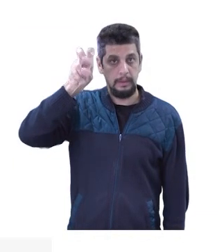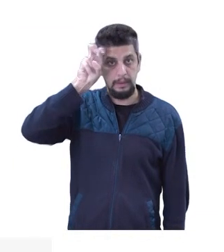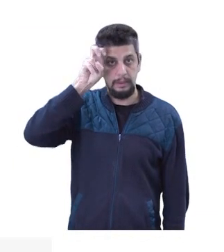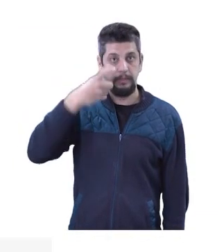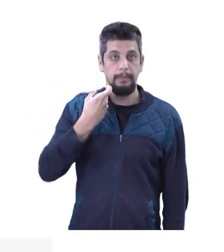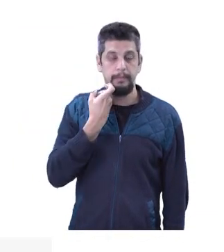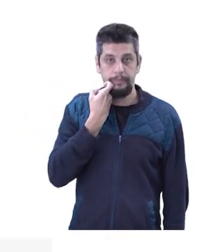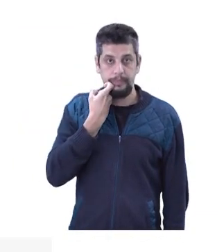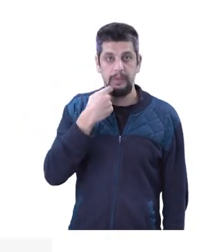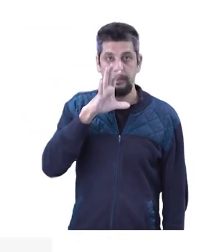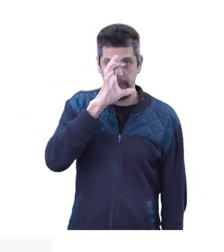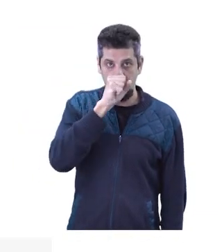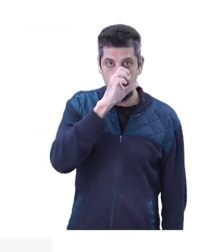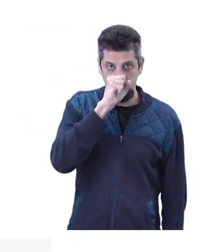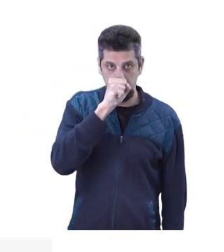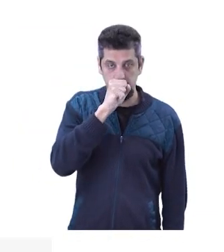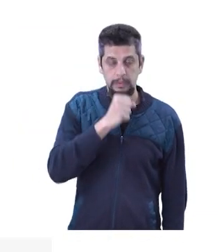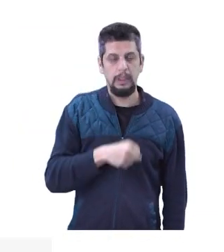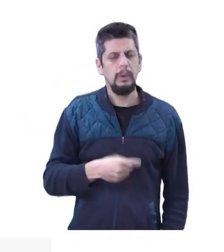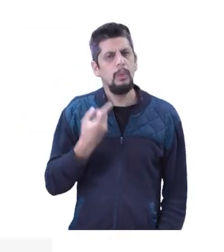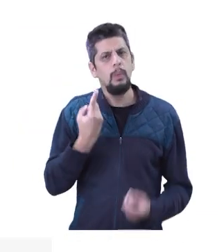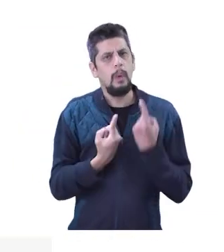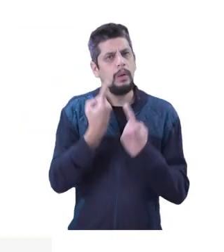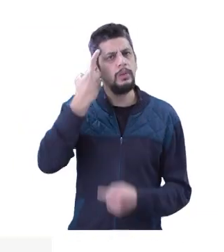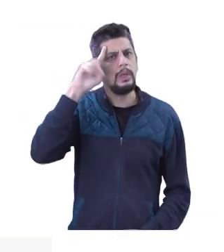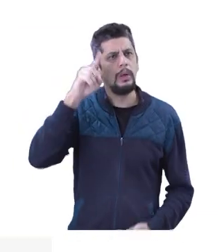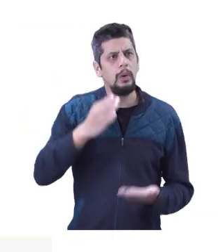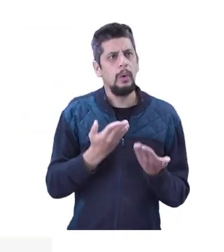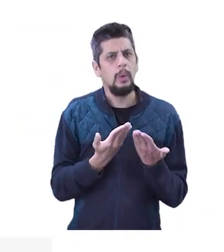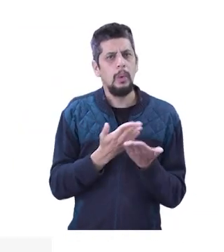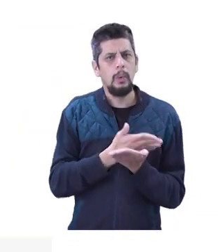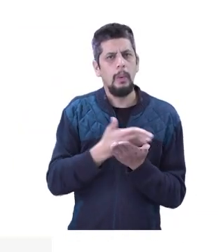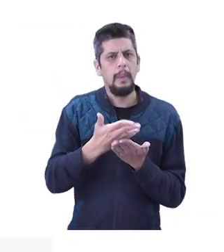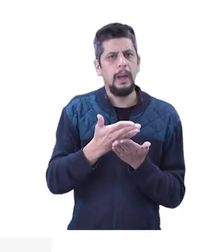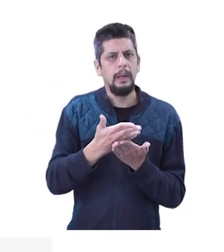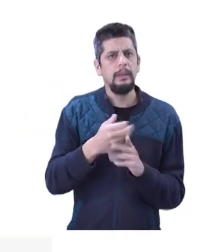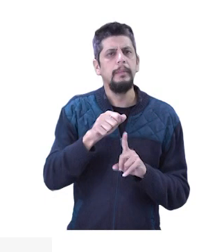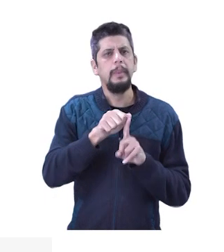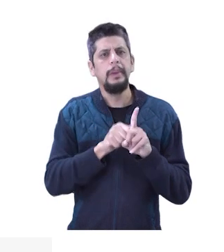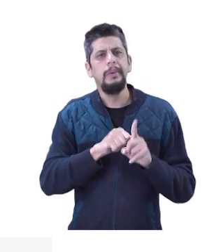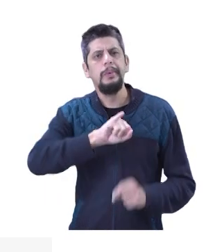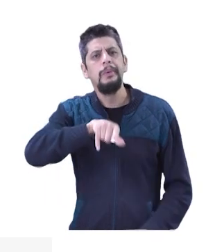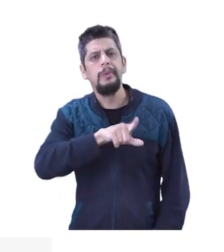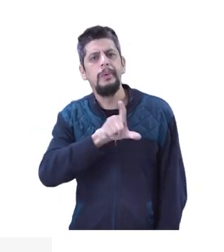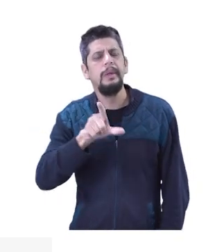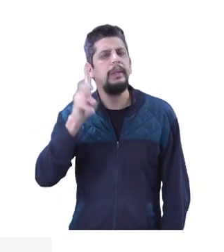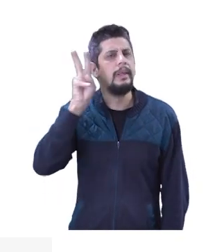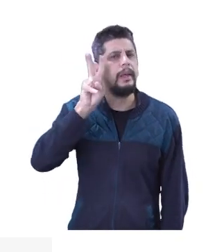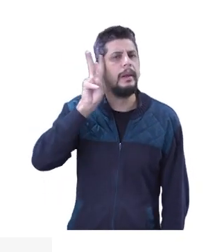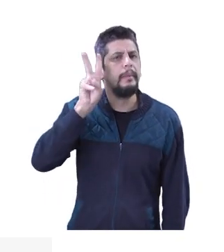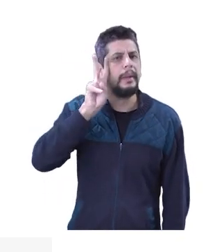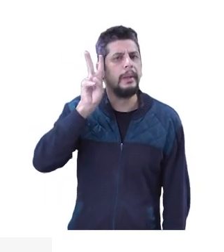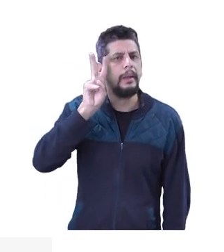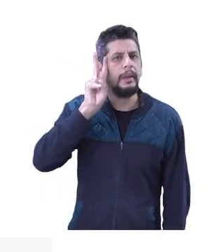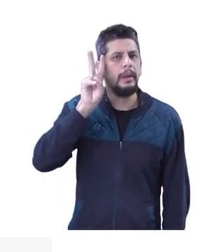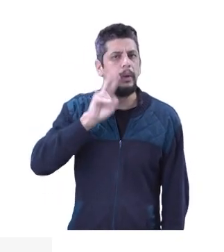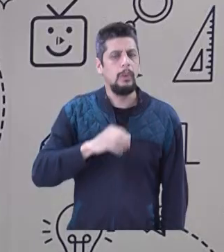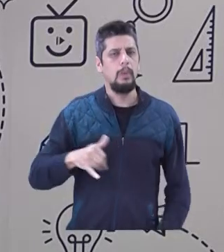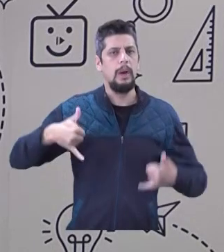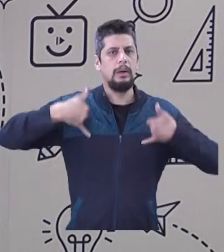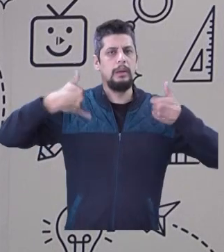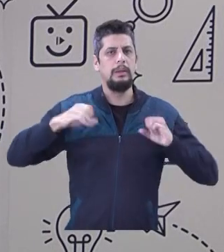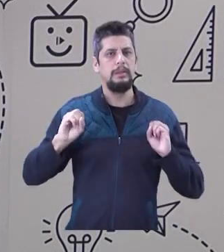quarta, quinta, sexta e sábado. E qual dia começa julho? Lembra? Que é aniversário de